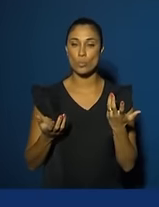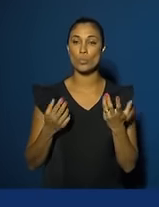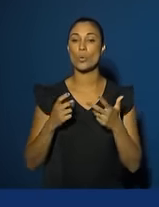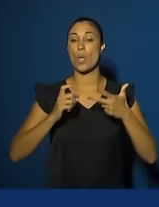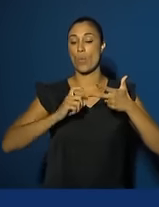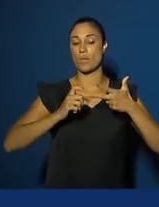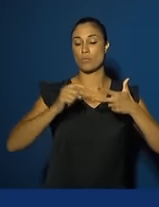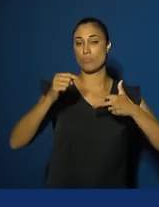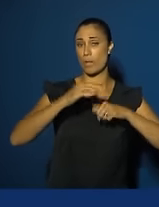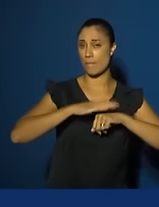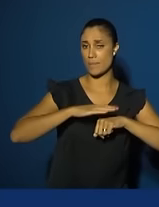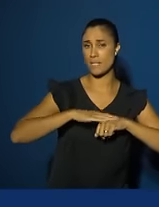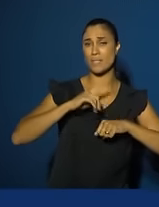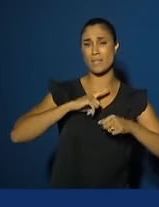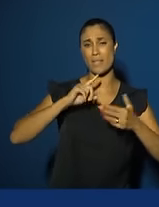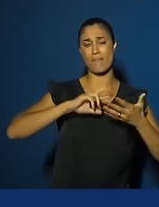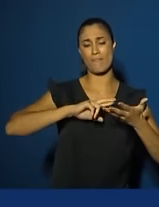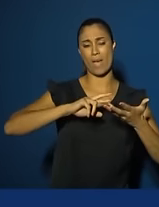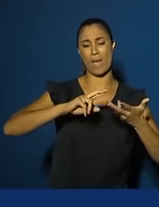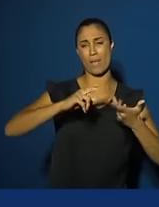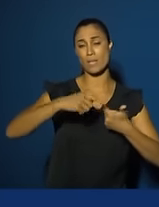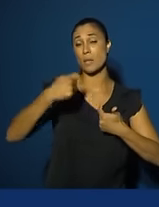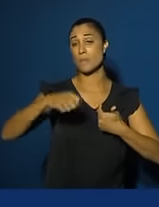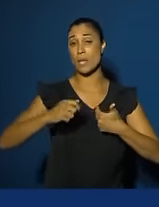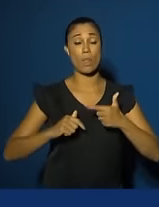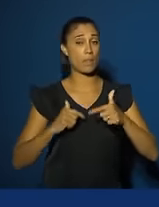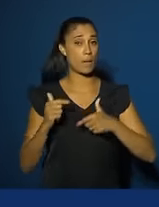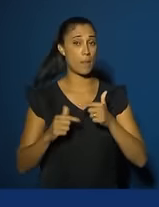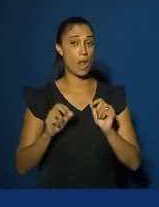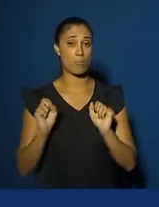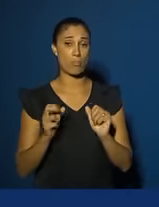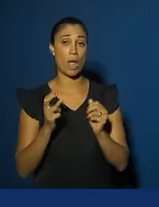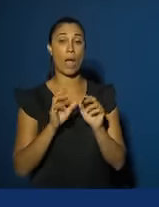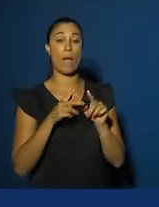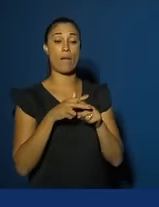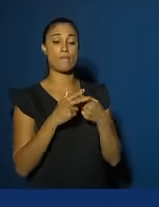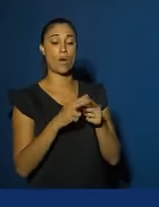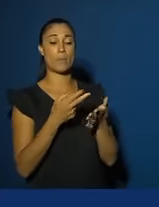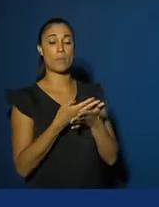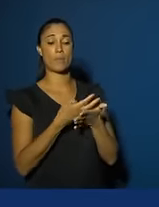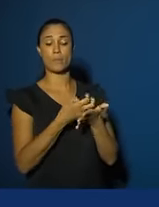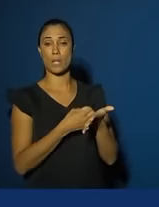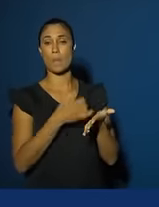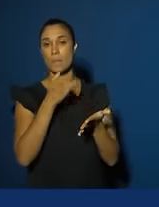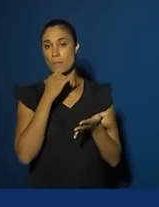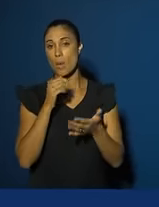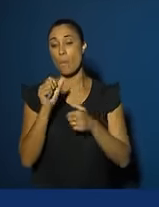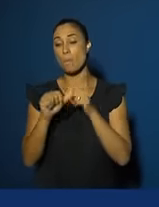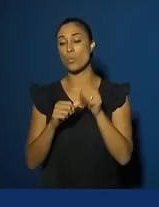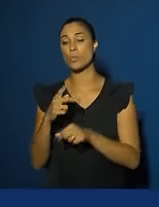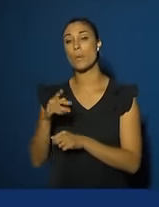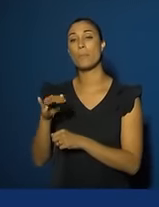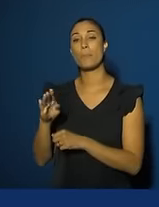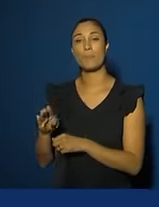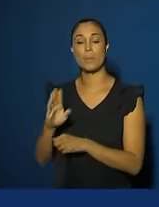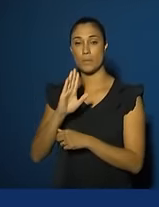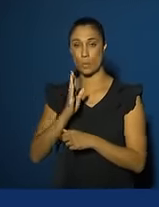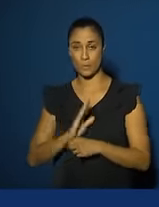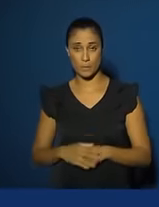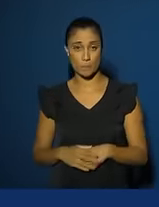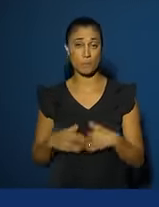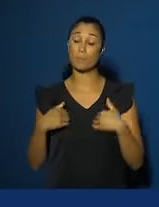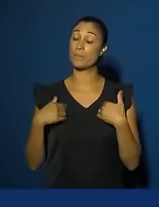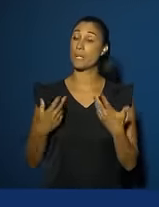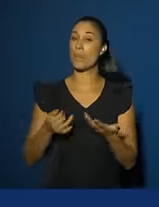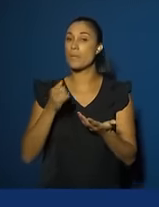Executivo tá fazendo Você tem muitas outras coisas que você tem que trabalhar reforma tributária por exemplo muda o PIB potencial do Brasil então